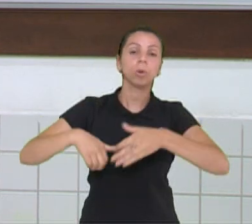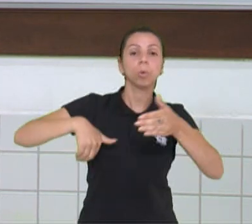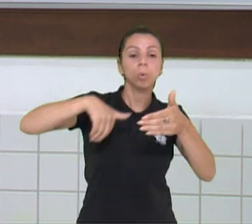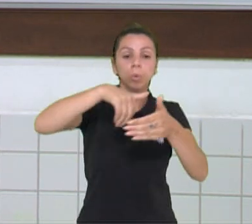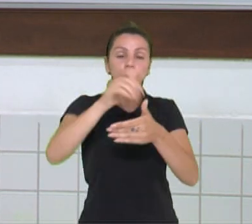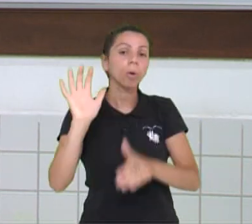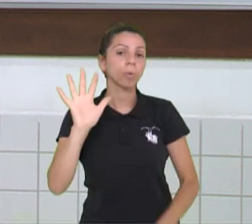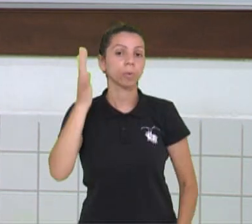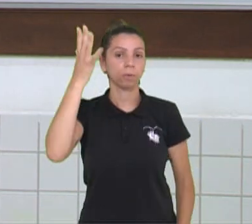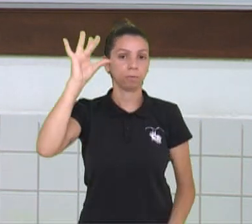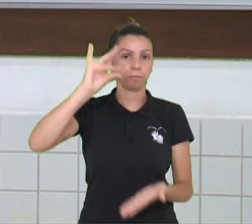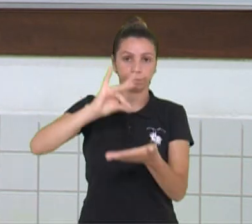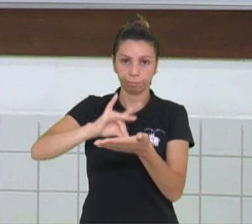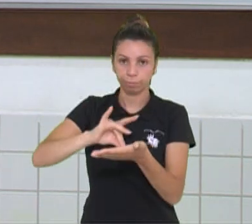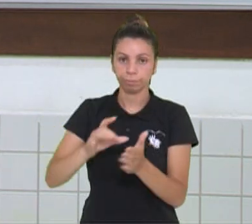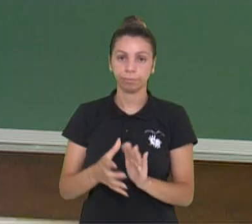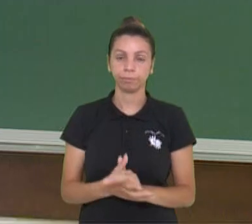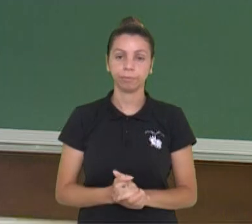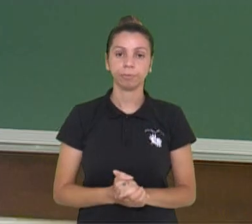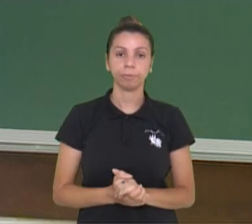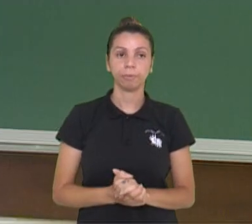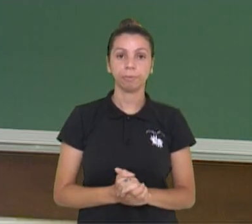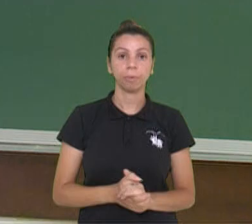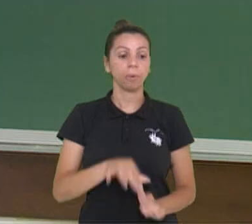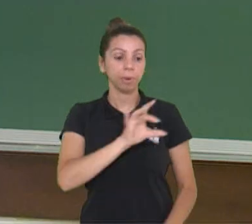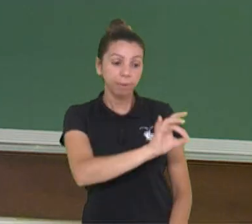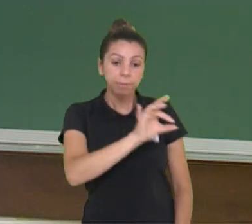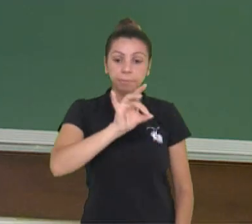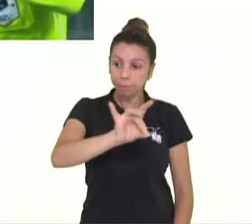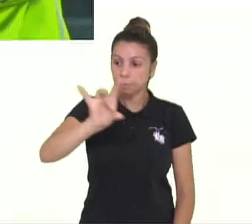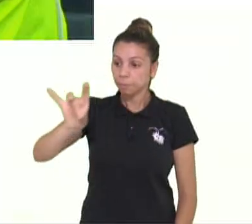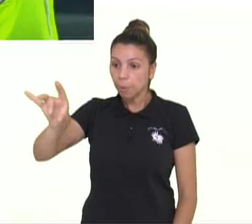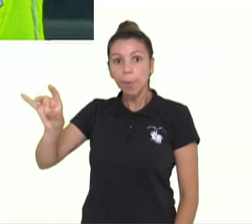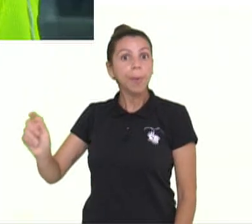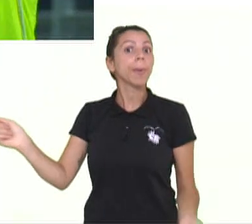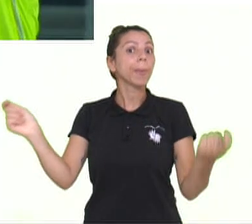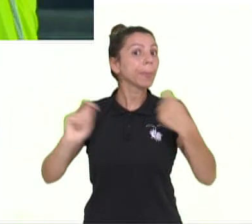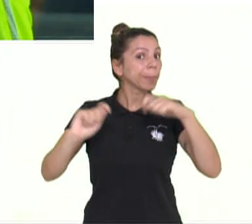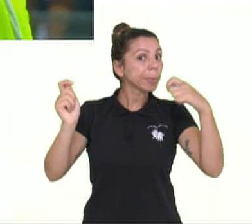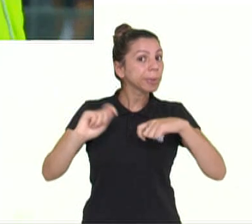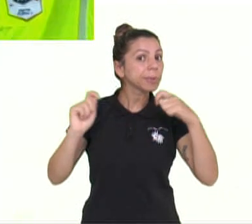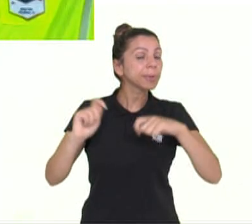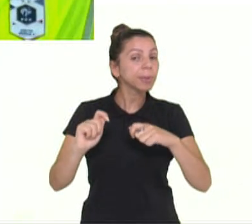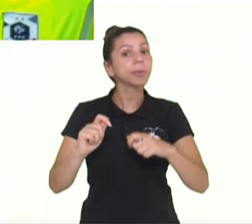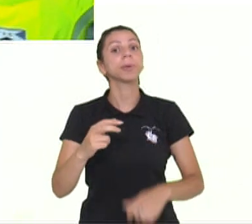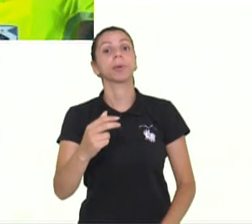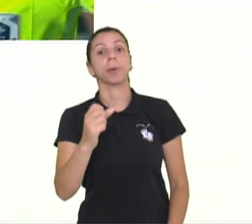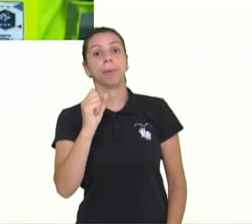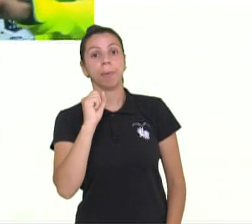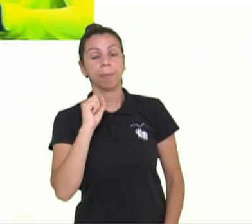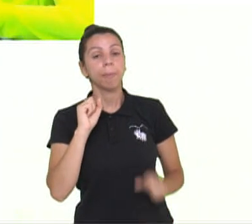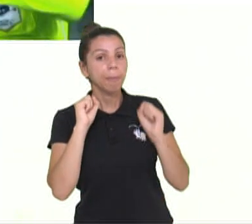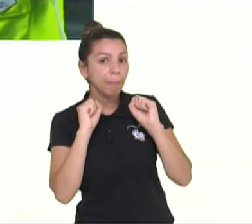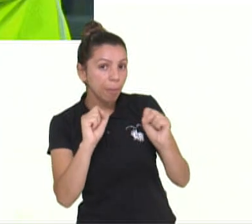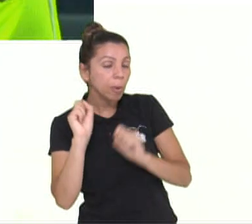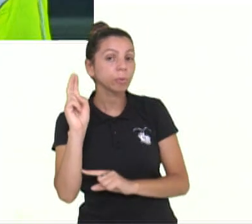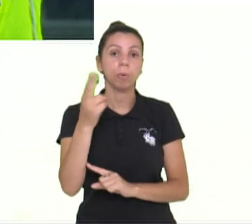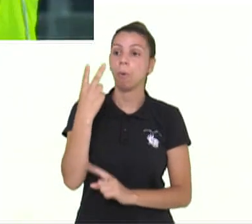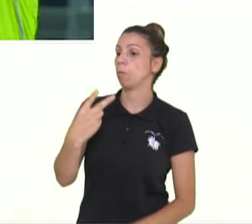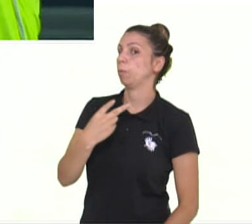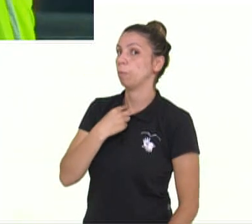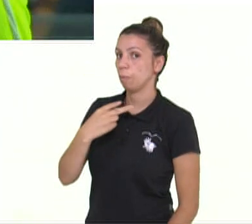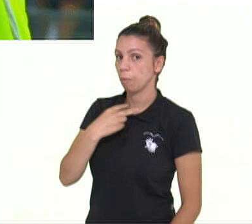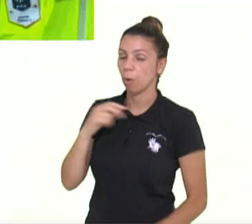com que ele aconteça. Então, olha lá, cada um precisa saber o que pode e não pode fazer, ou seja, quais são